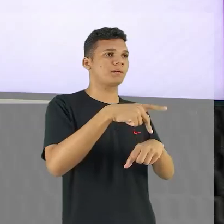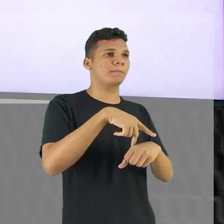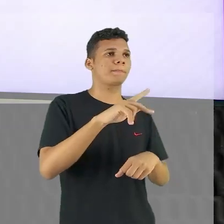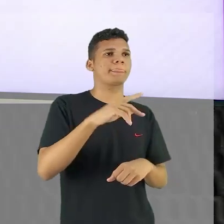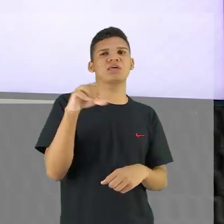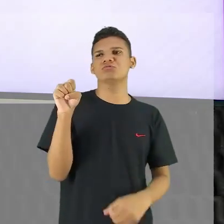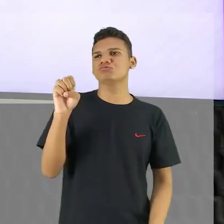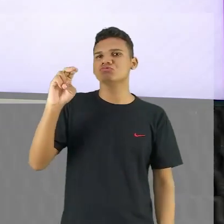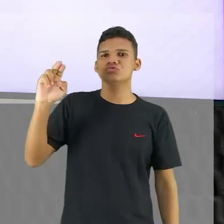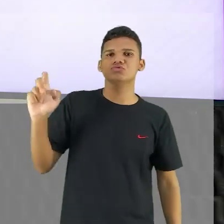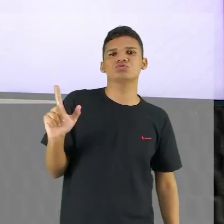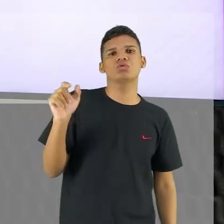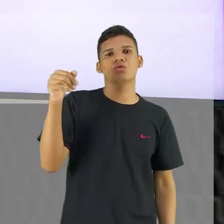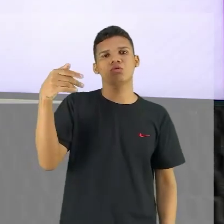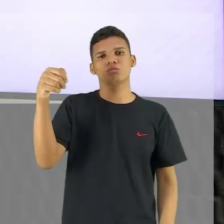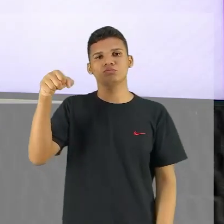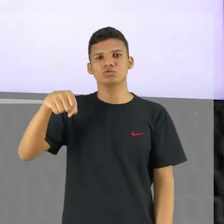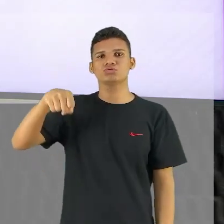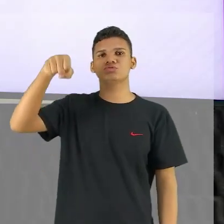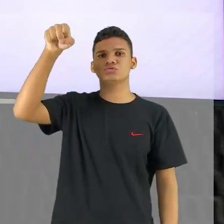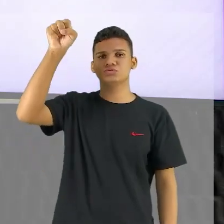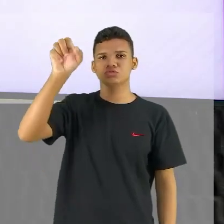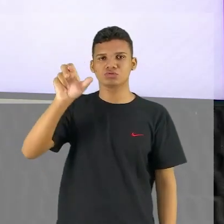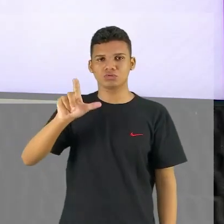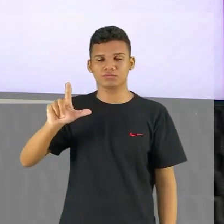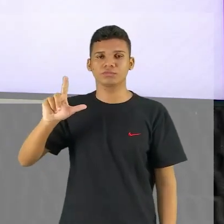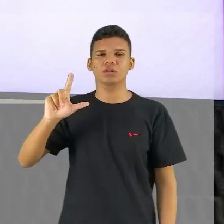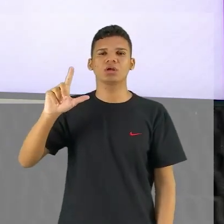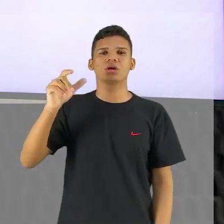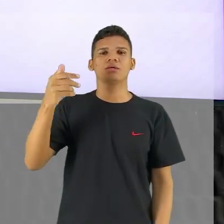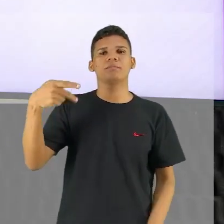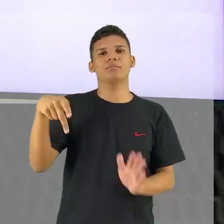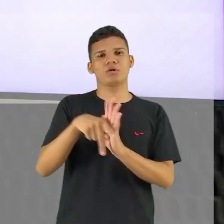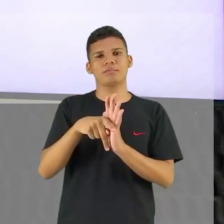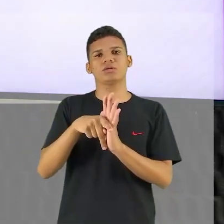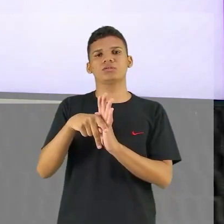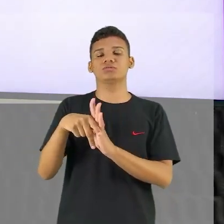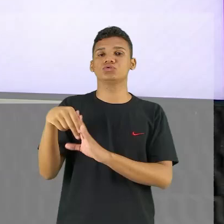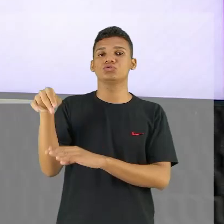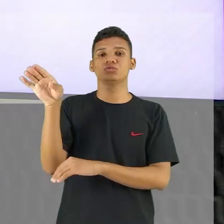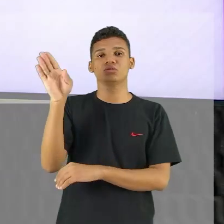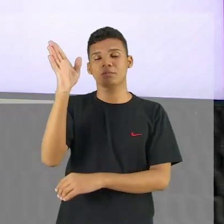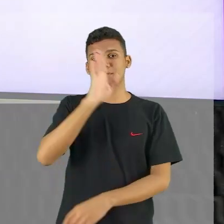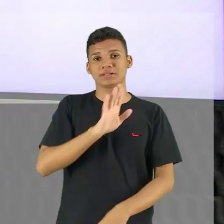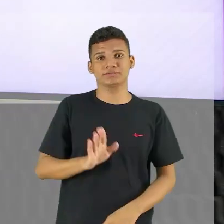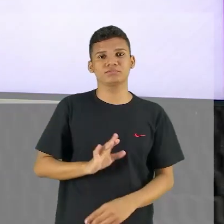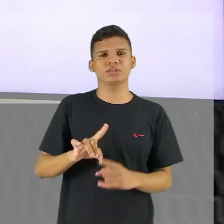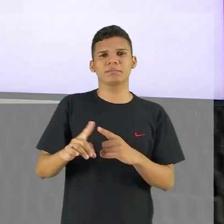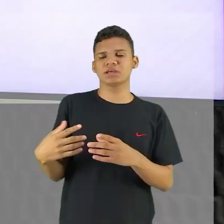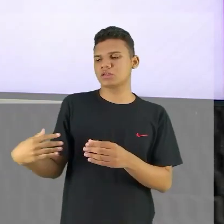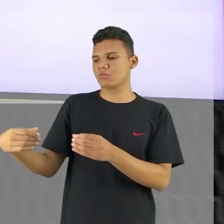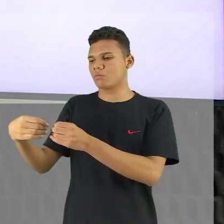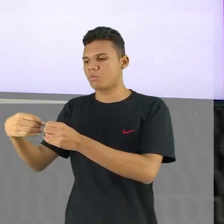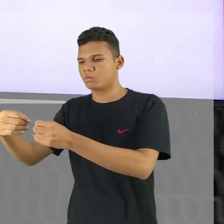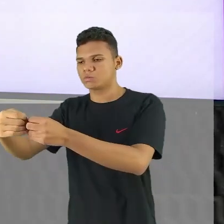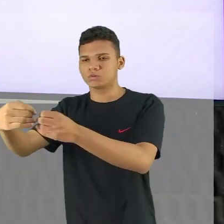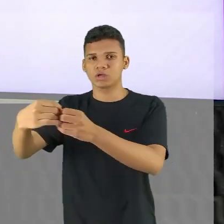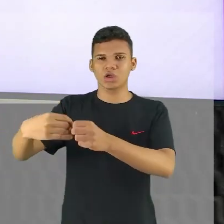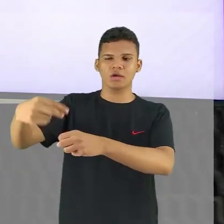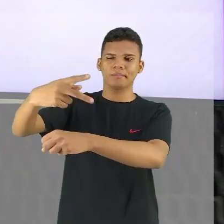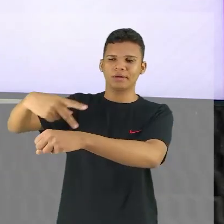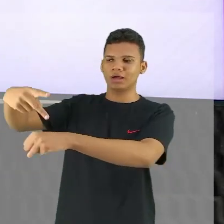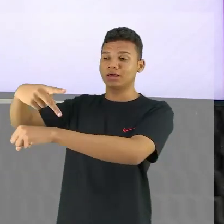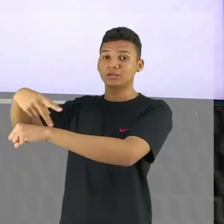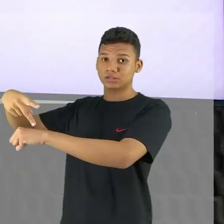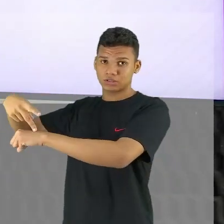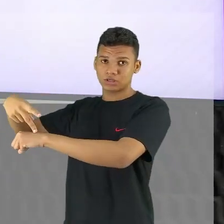do Brasil ou em outros estados mais ao centro-oeste que fazem fronteira com esses países de